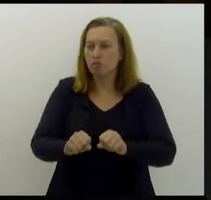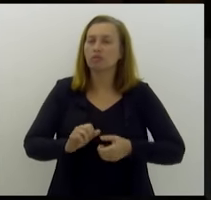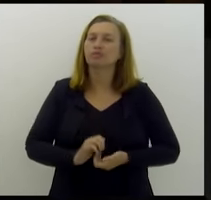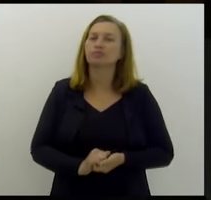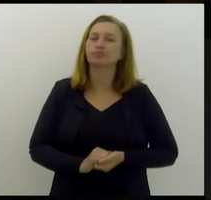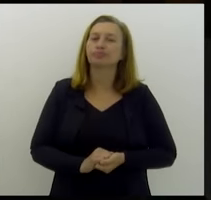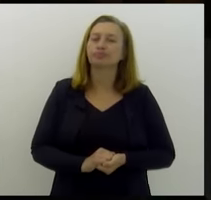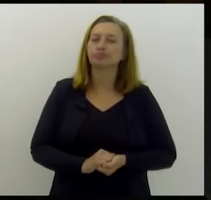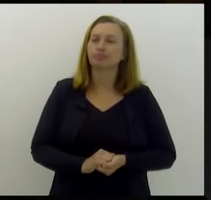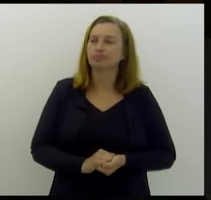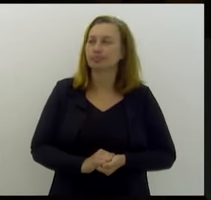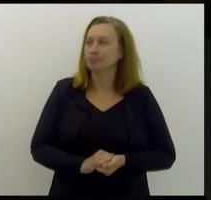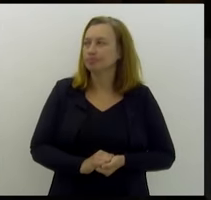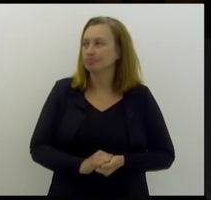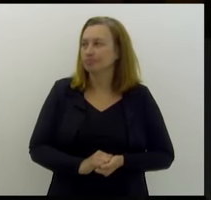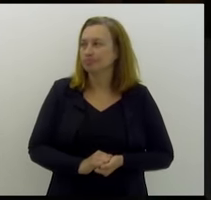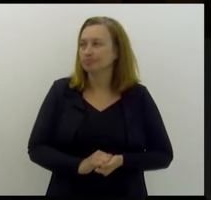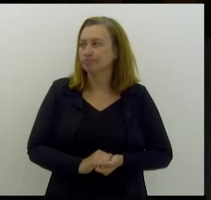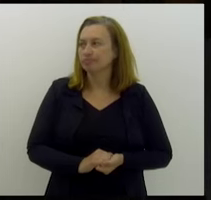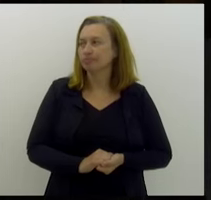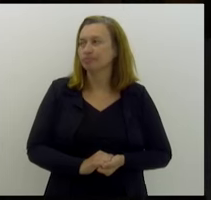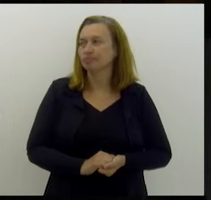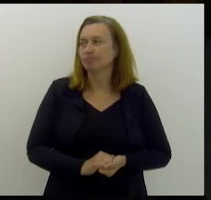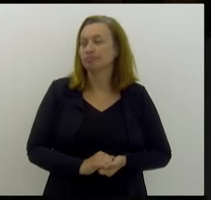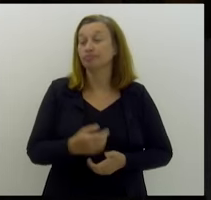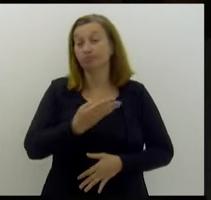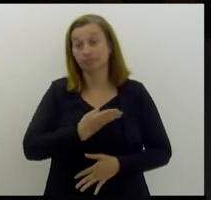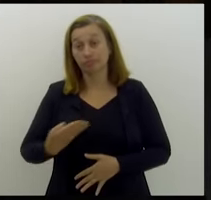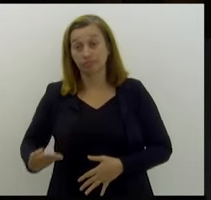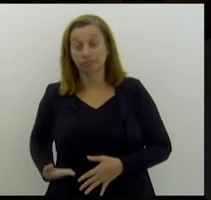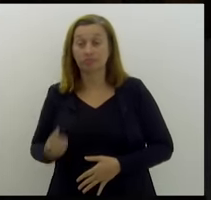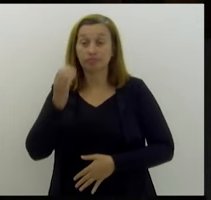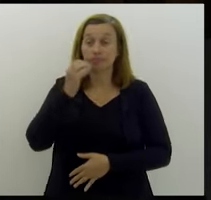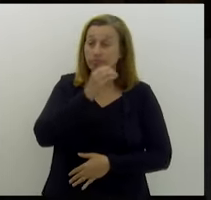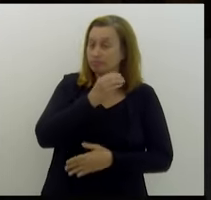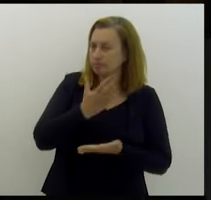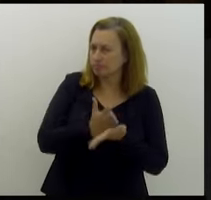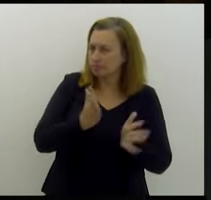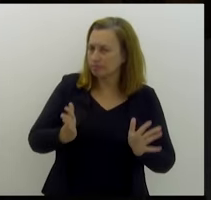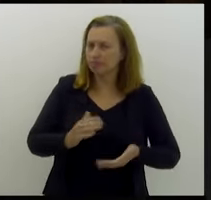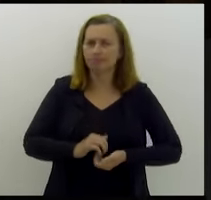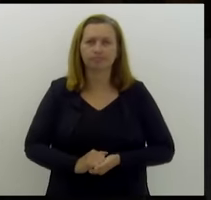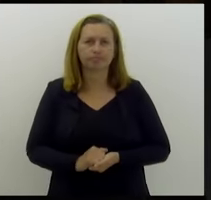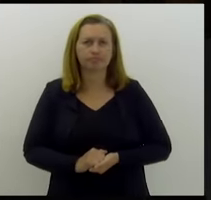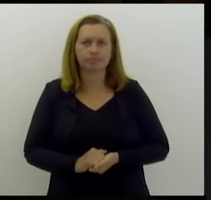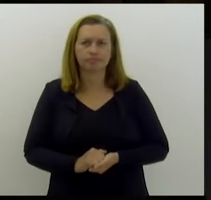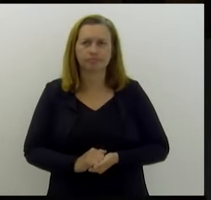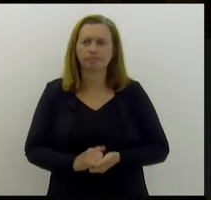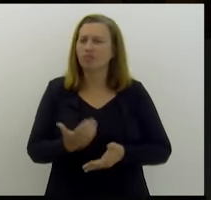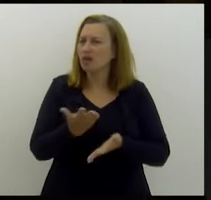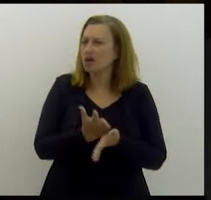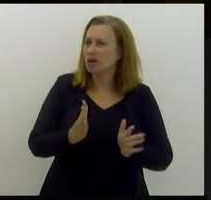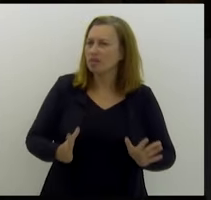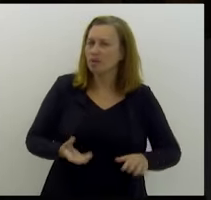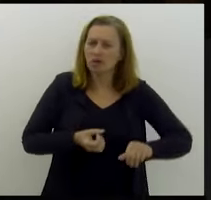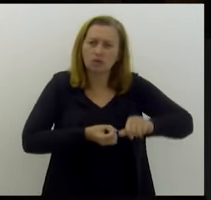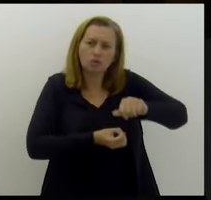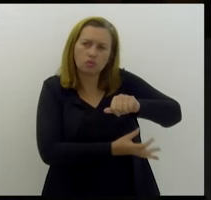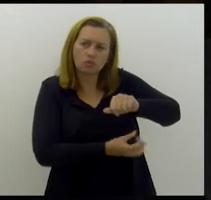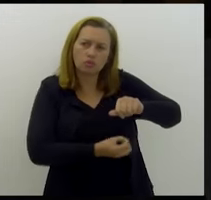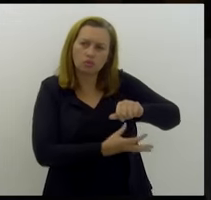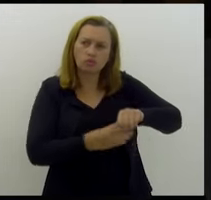melhor o seu negócio o governo Cláudio Castro quer acabar com esses dois fundos quer acabar com o fundo da Infância e da